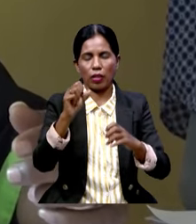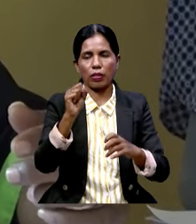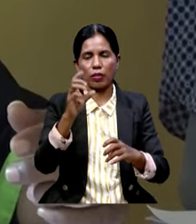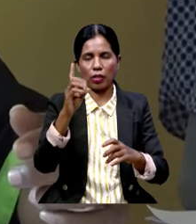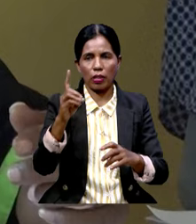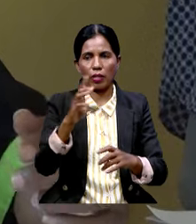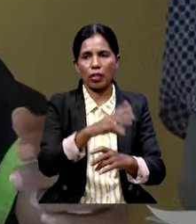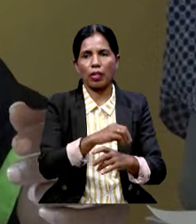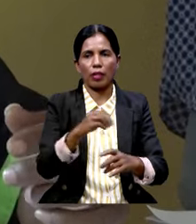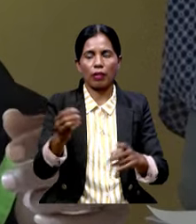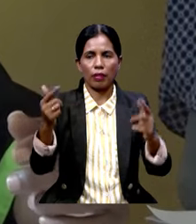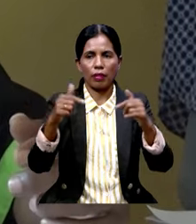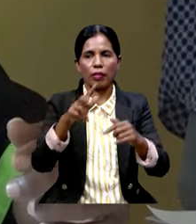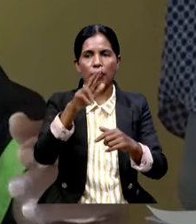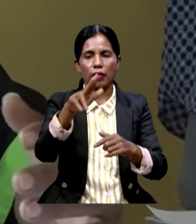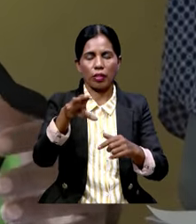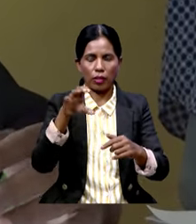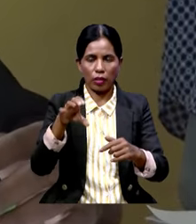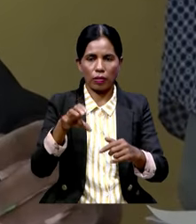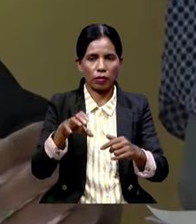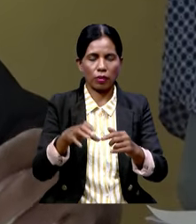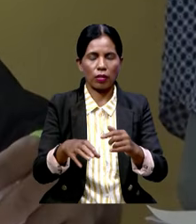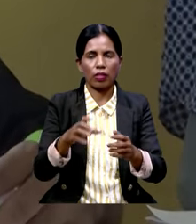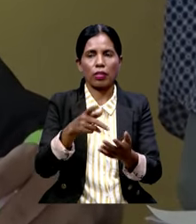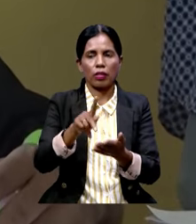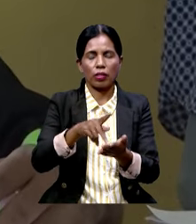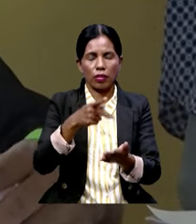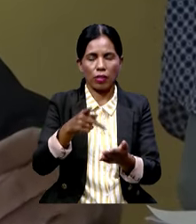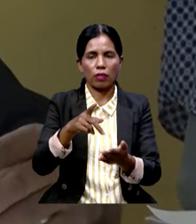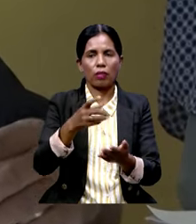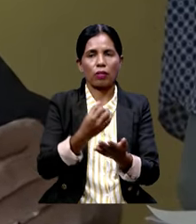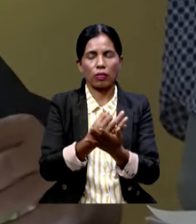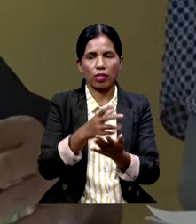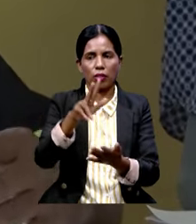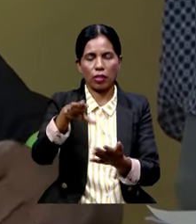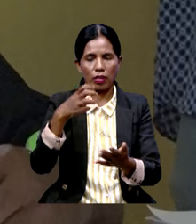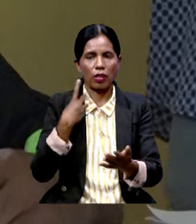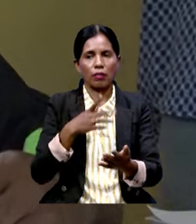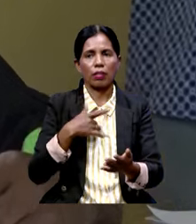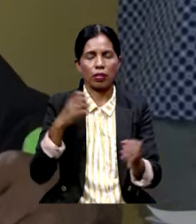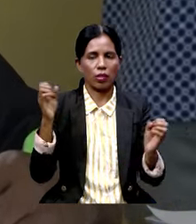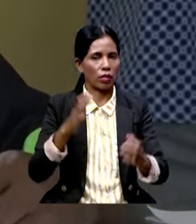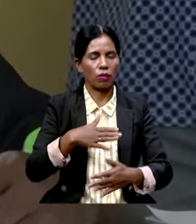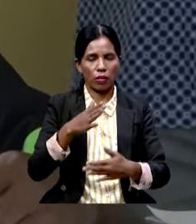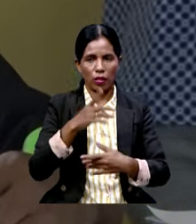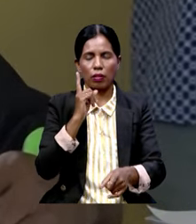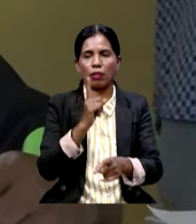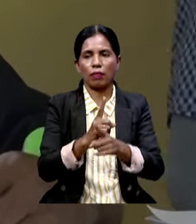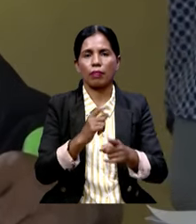SMA latamat mos 300 baleting hotu kelas familiarista ida nebe mak kami sente lamentabel tep tepes